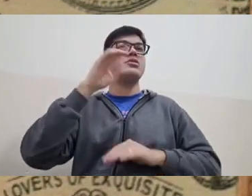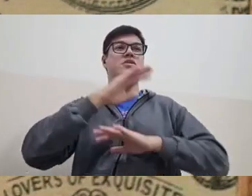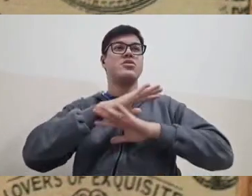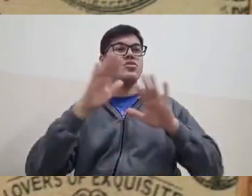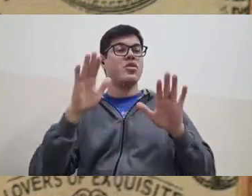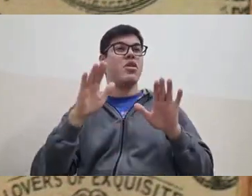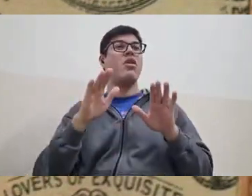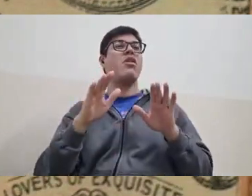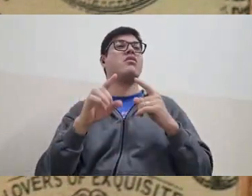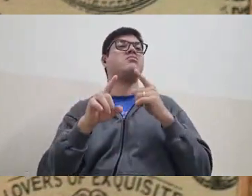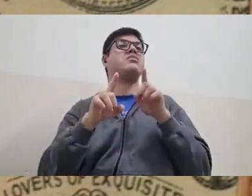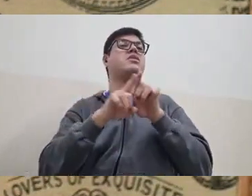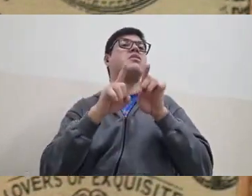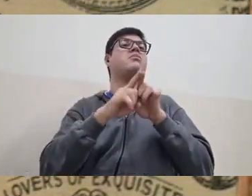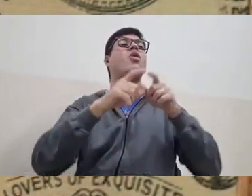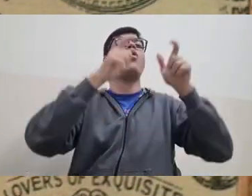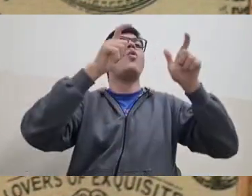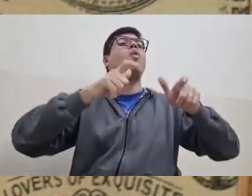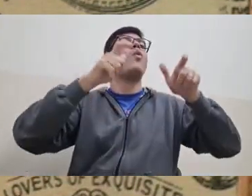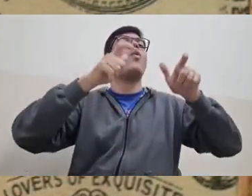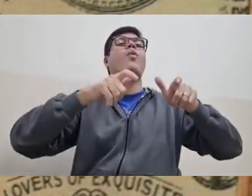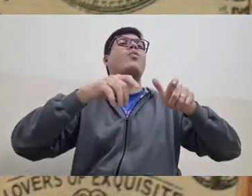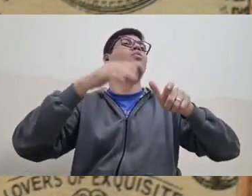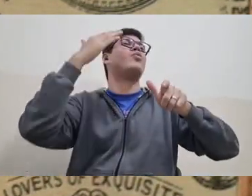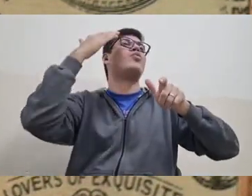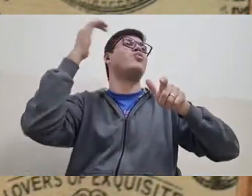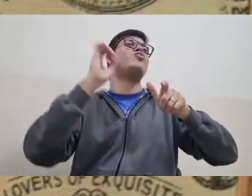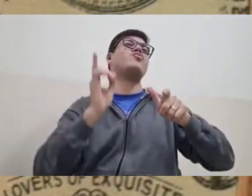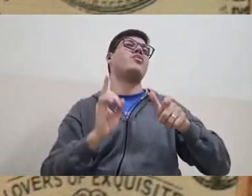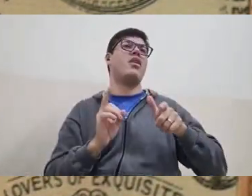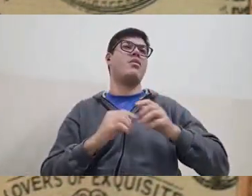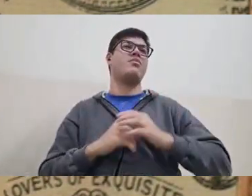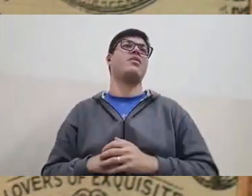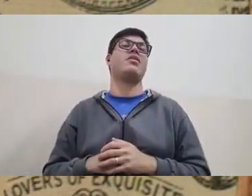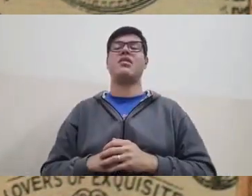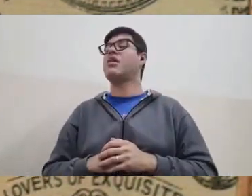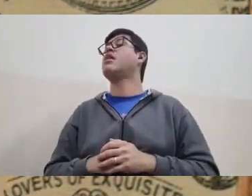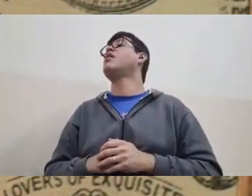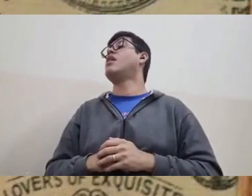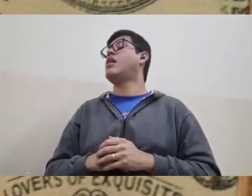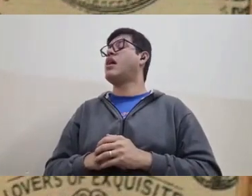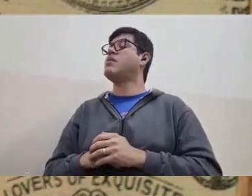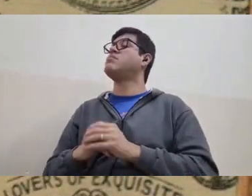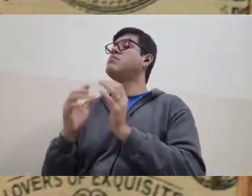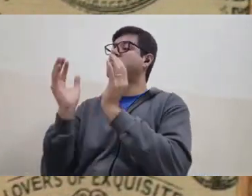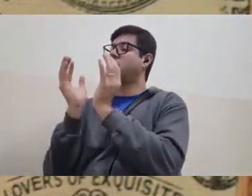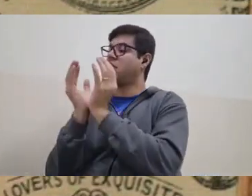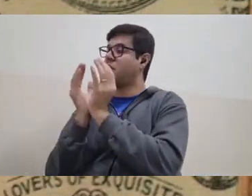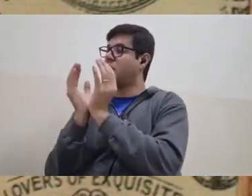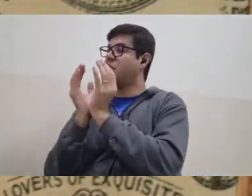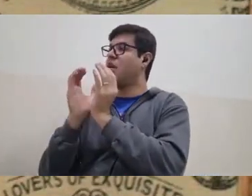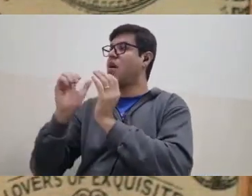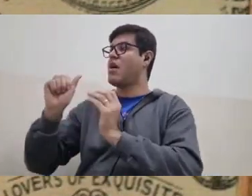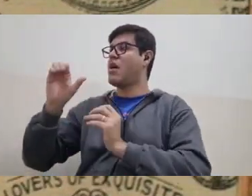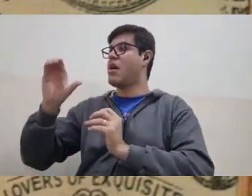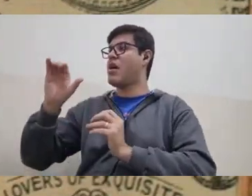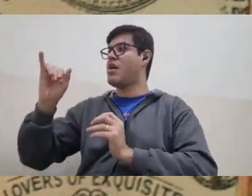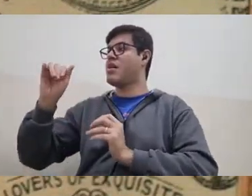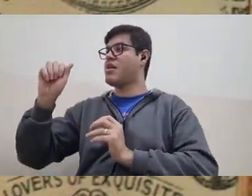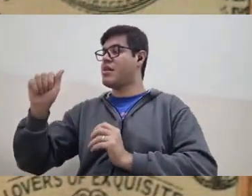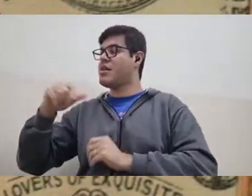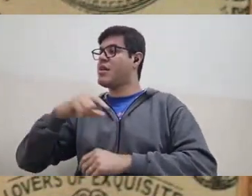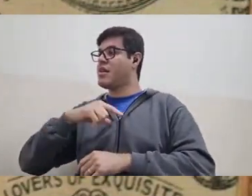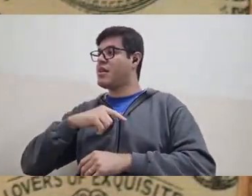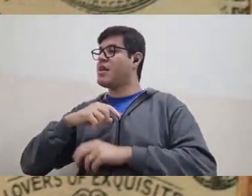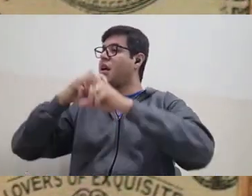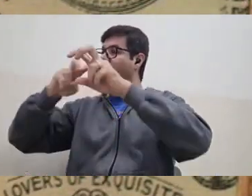estatuto não sabe onde foi isso daí realizado assim associação comercial depois que